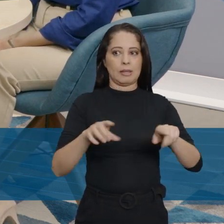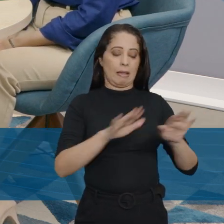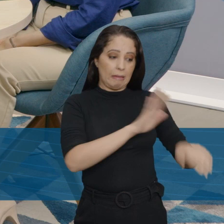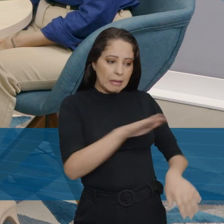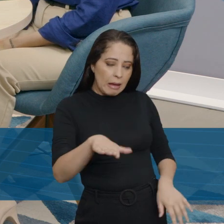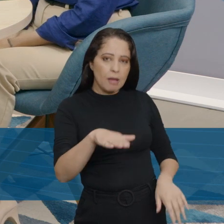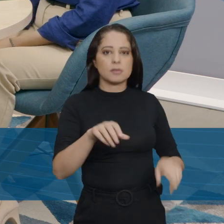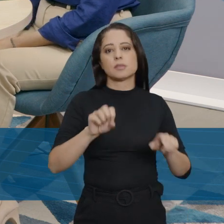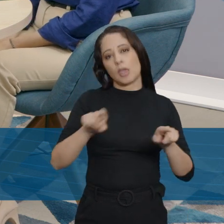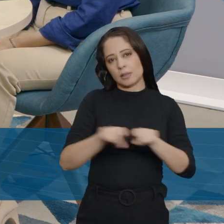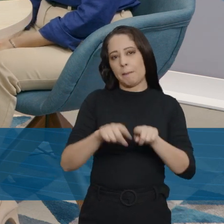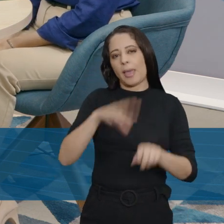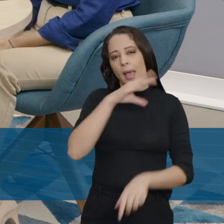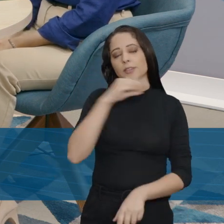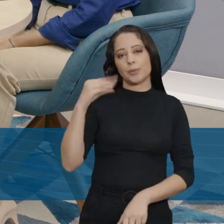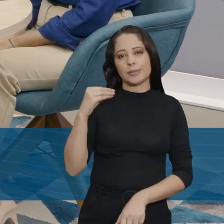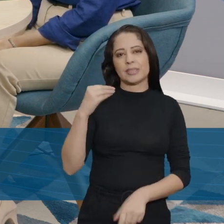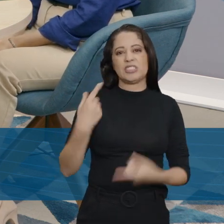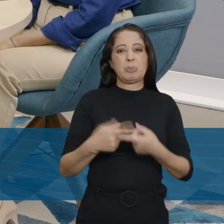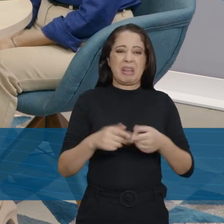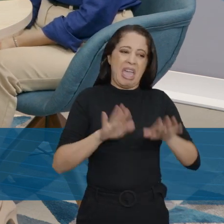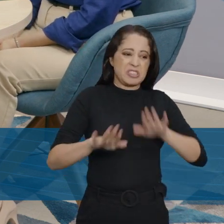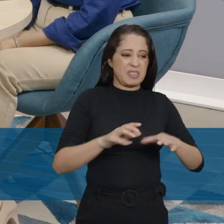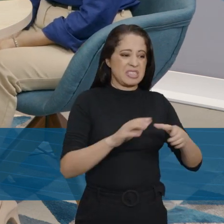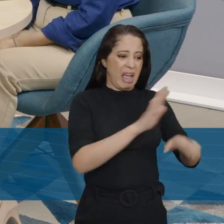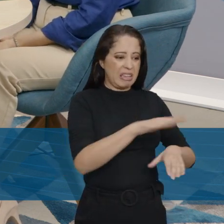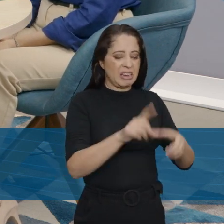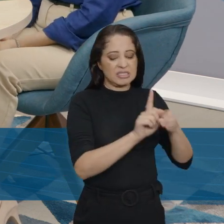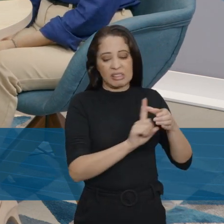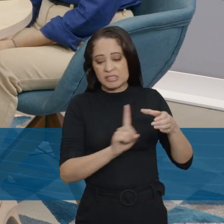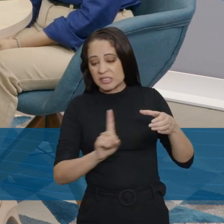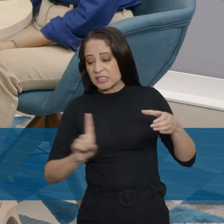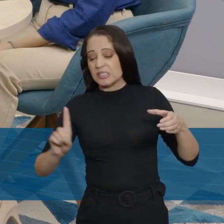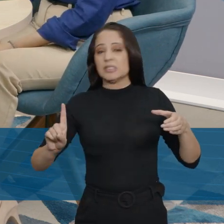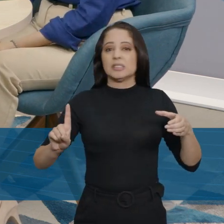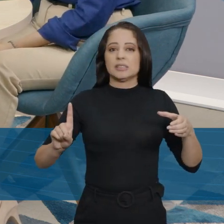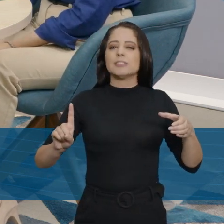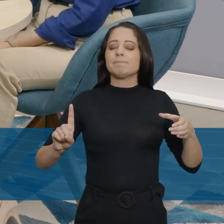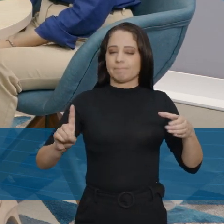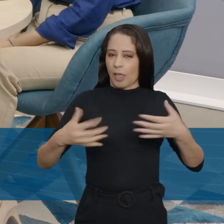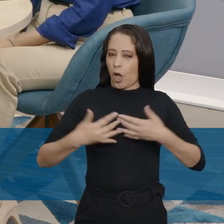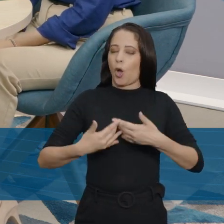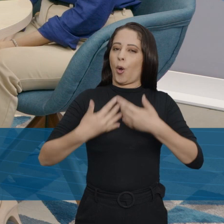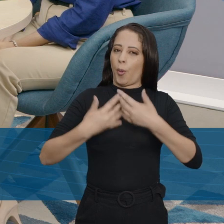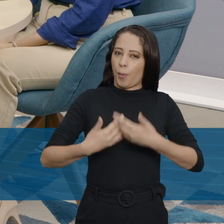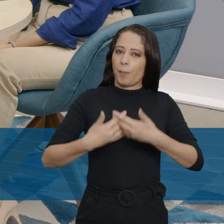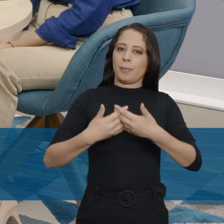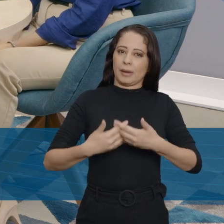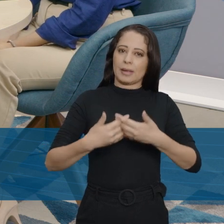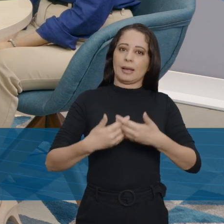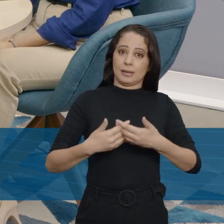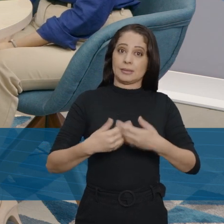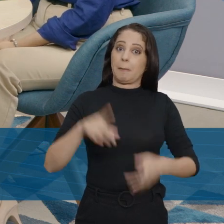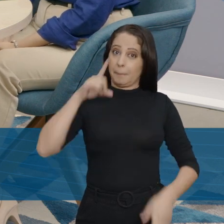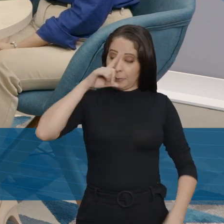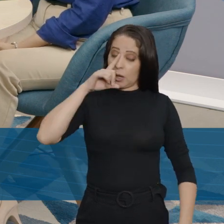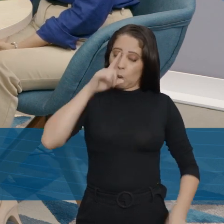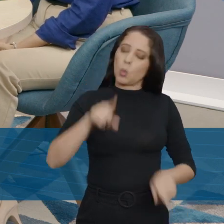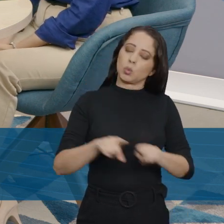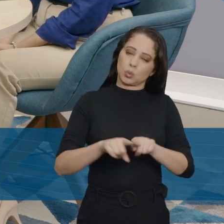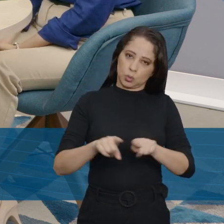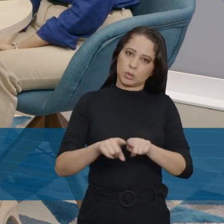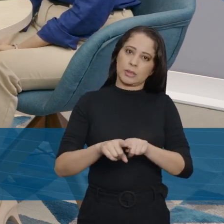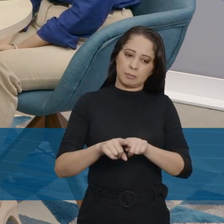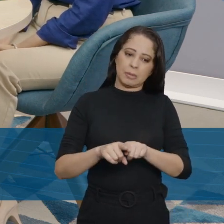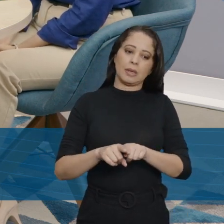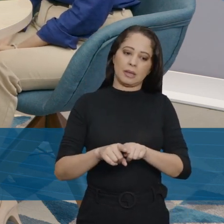para adolescentes ou adultos, né? Às vezes a pessoa começa a se isolar muito, também é uma situação complicada e muitas vezes pode ser até